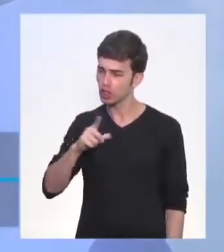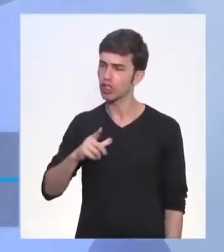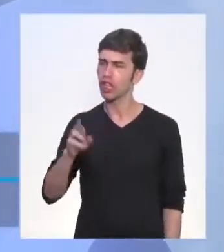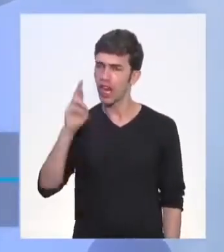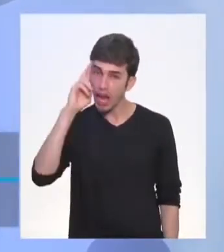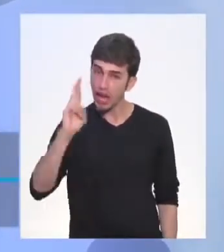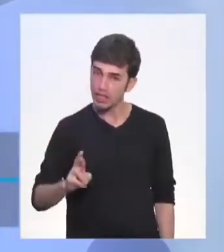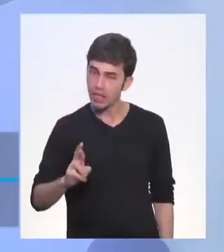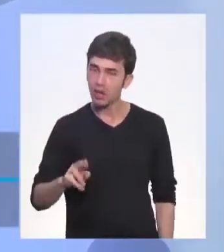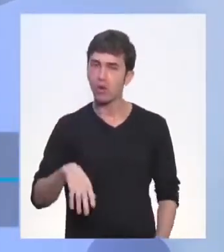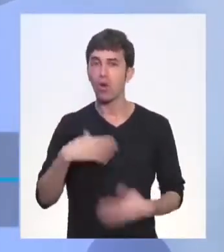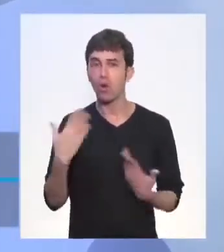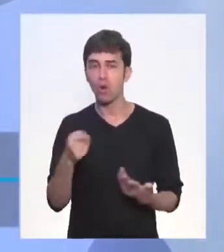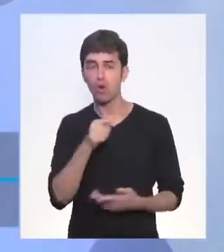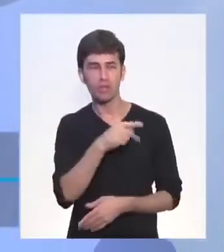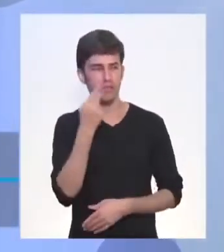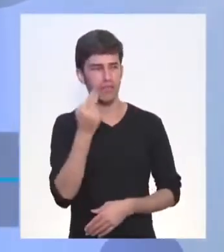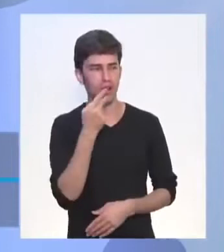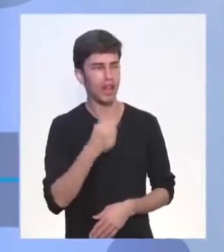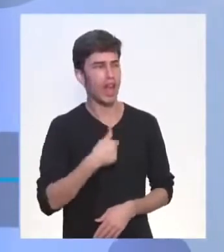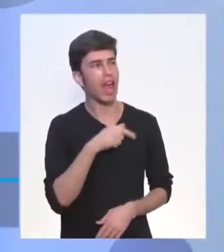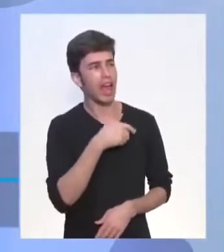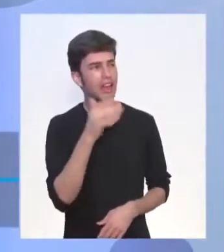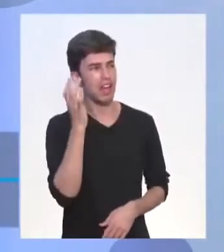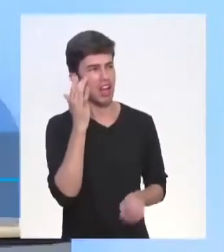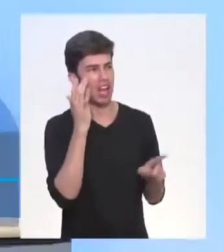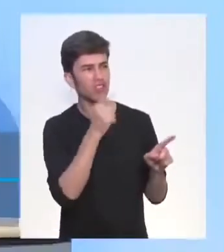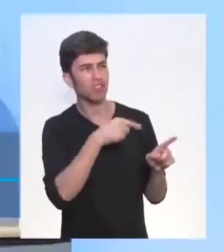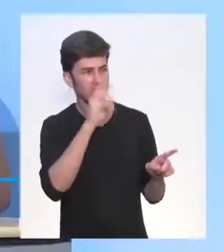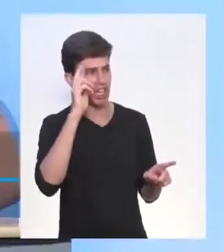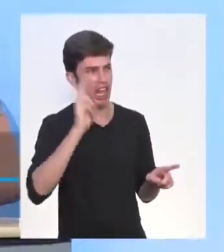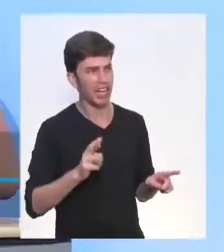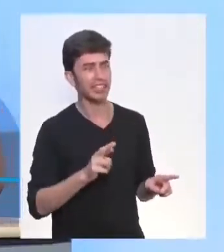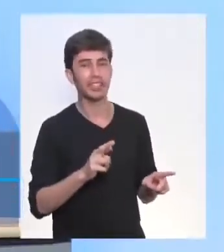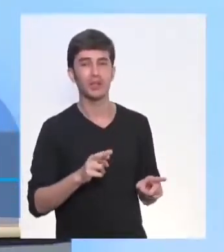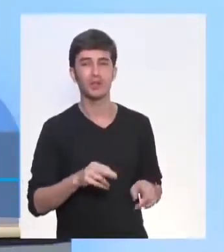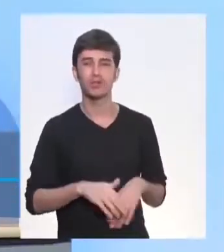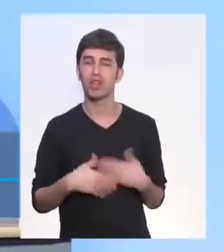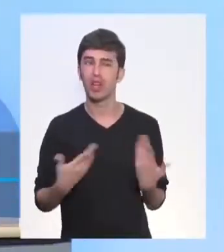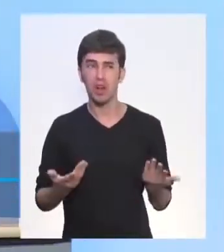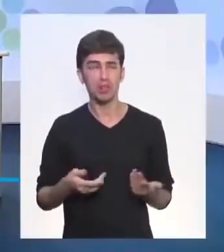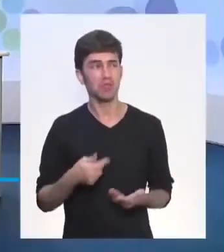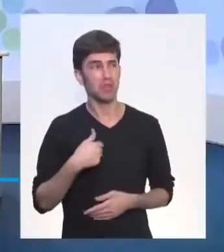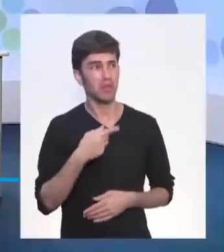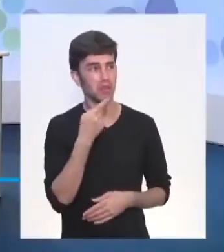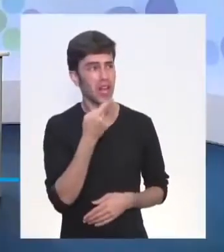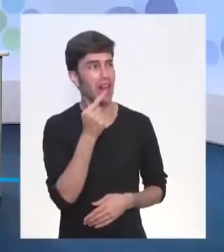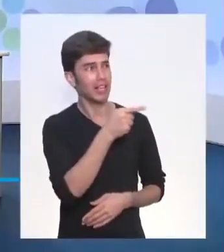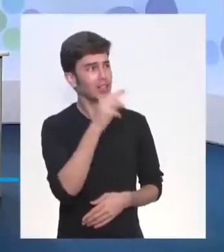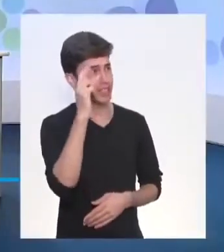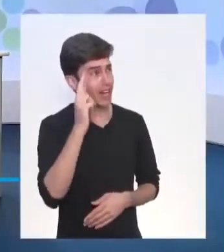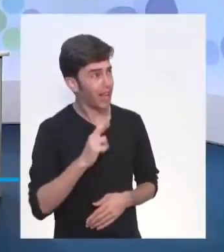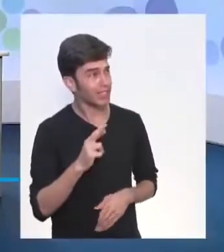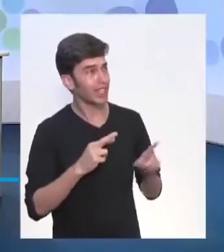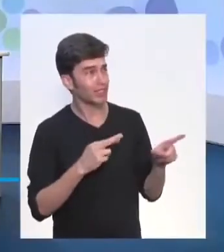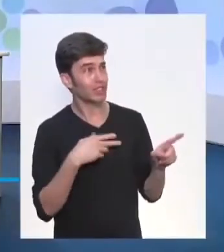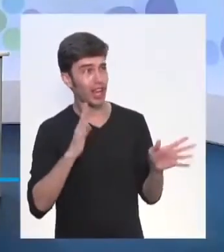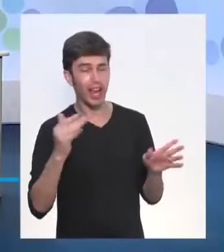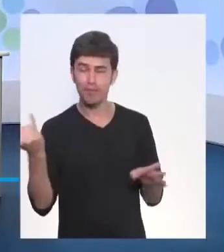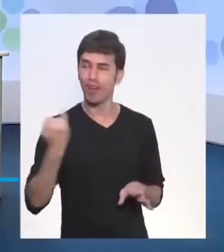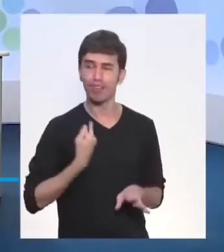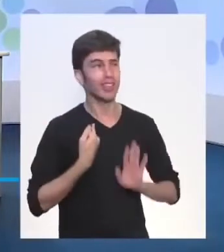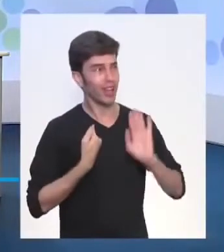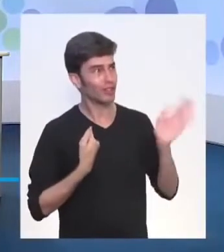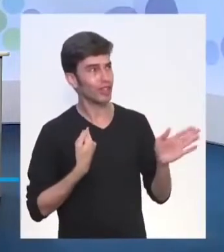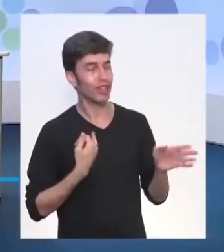Tony, você tem razão nesse seu ponto de vista? Olha, Osmar, eu vou dizer para você que você tem razão. Já disseram isso para mim, sim.